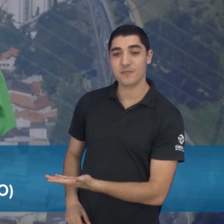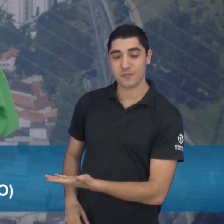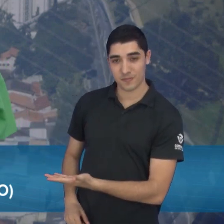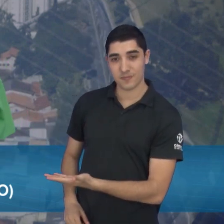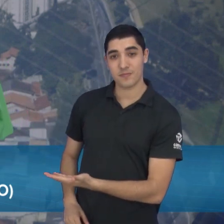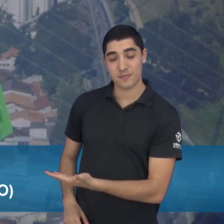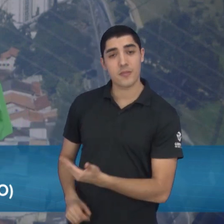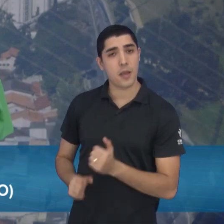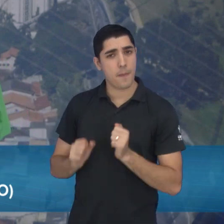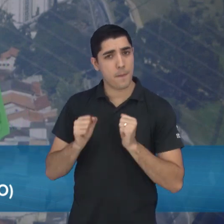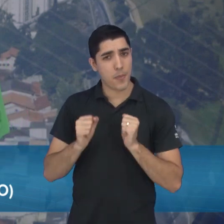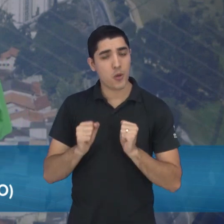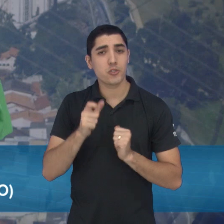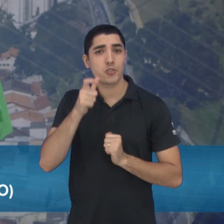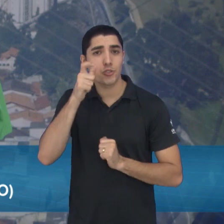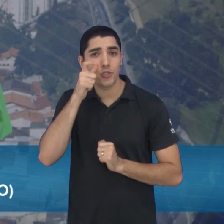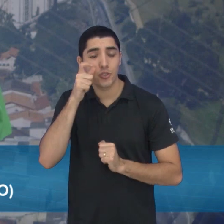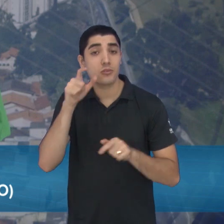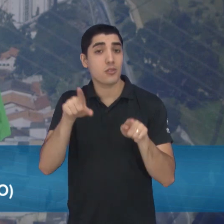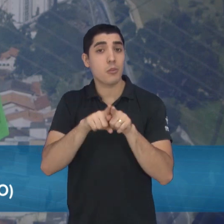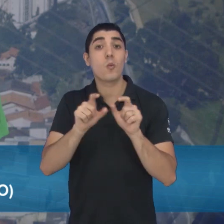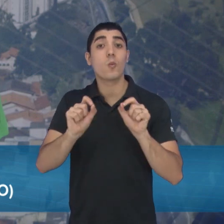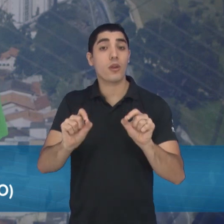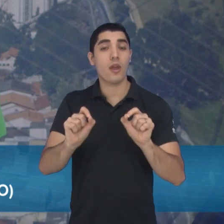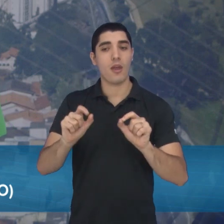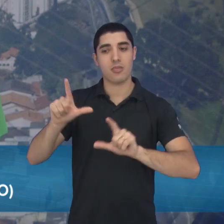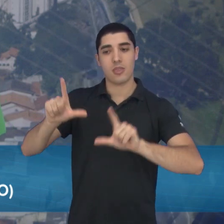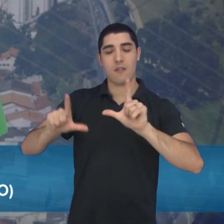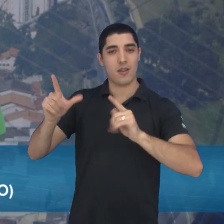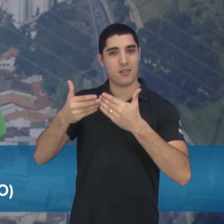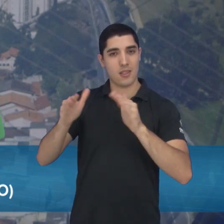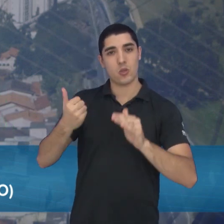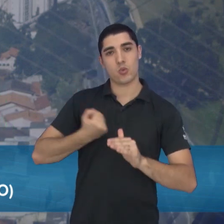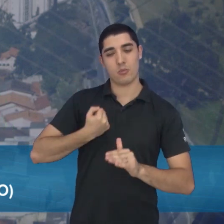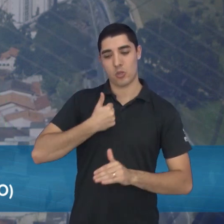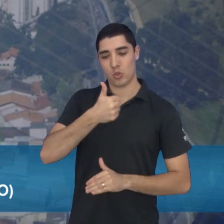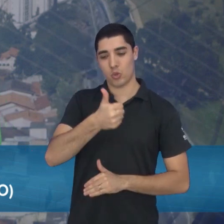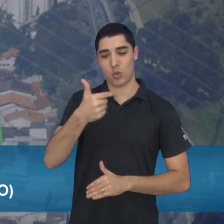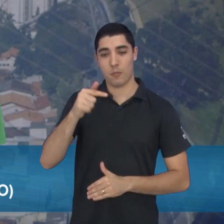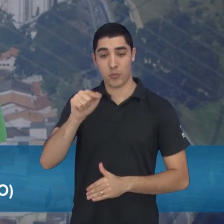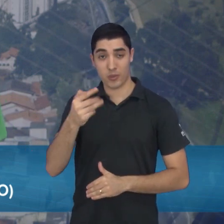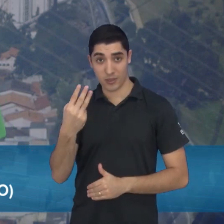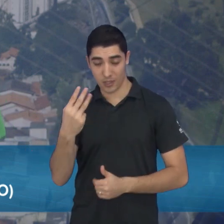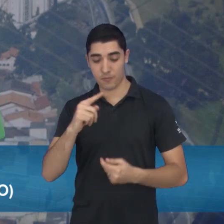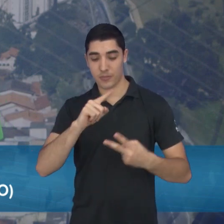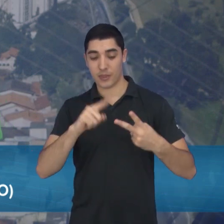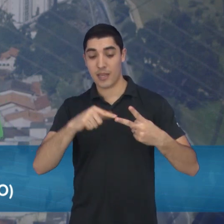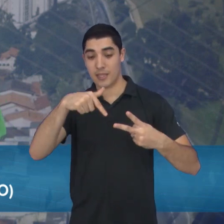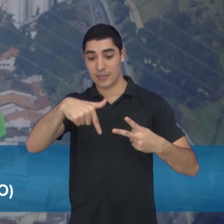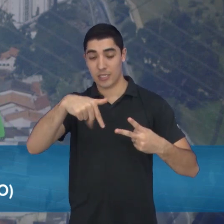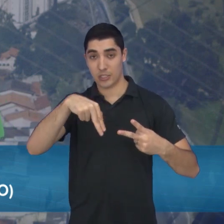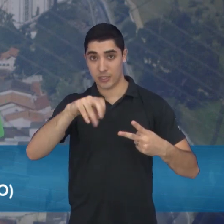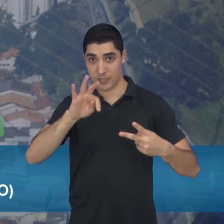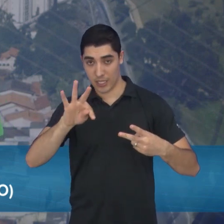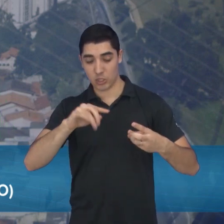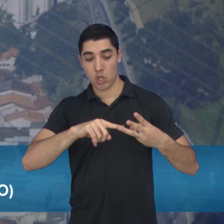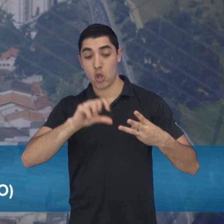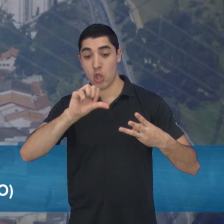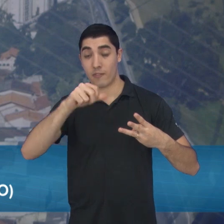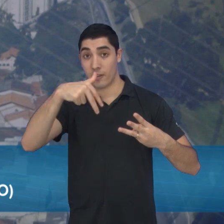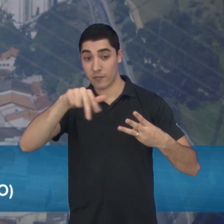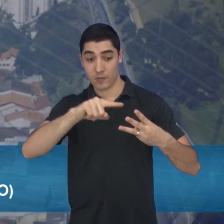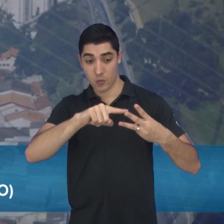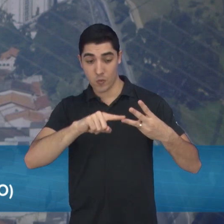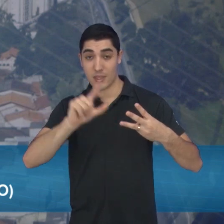youtube.com/tvcâmara.sjc. Vocês podem assistir também pelo canal aberto 12.3, 7 da NET e o 9 da Vivo, ou seja, não